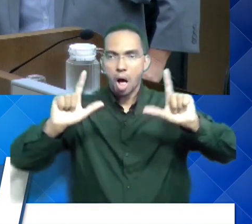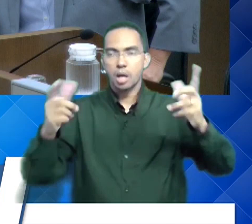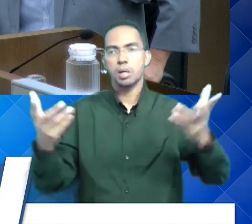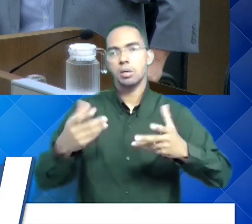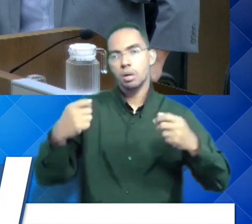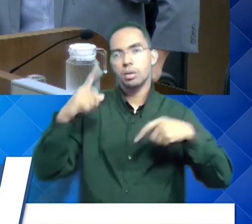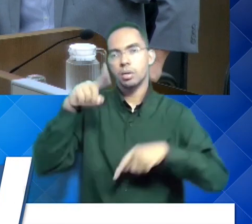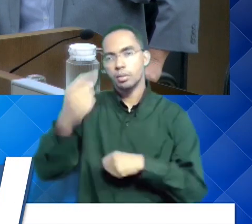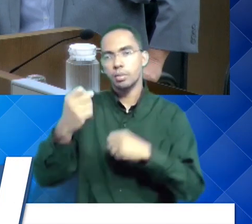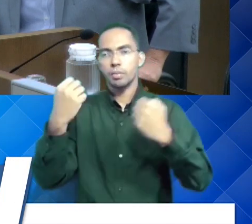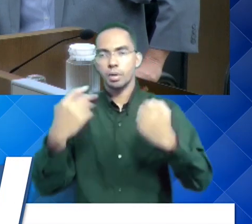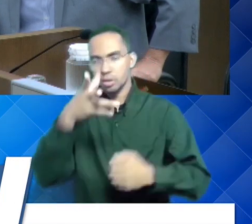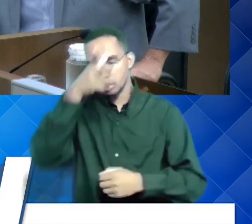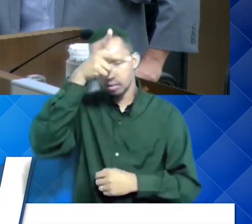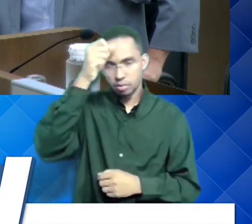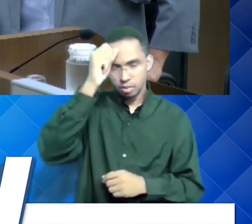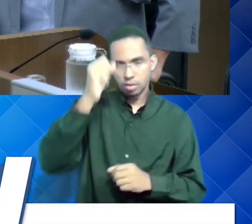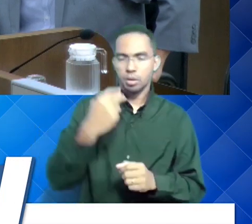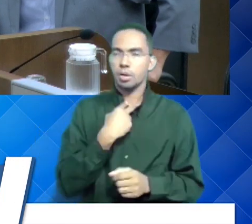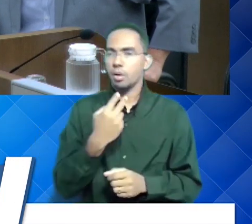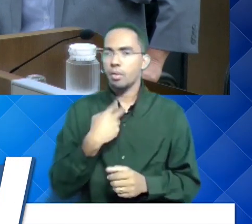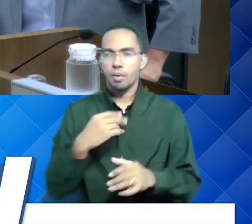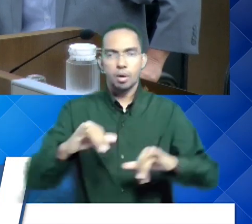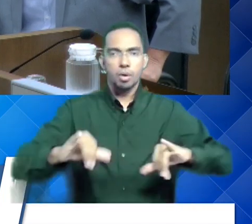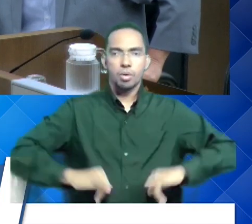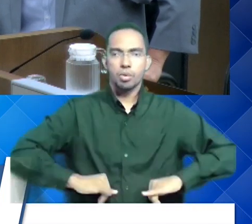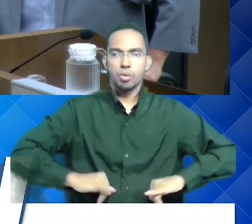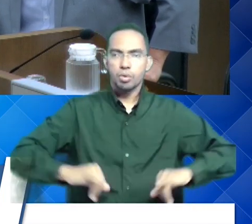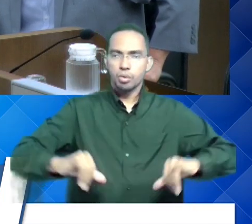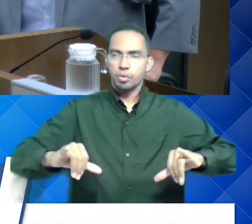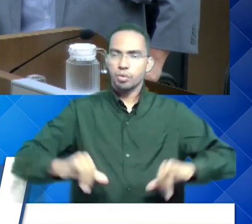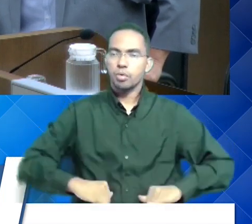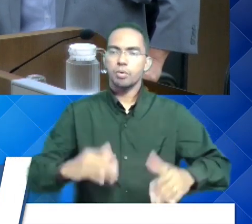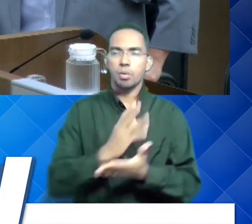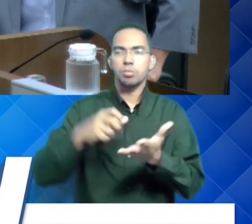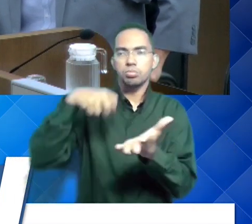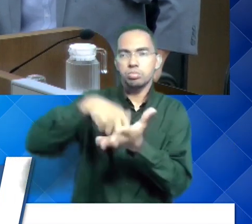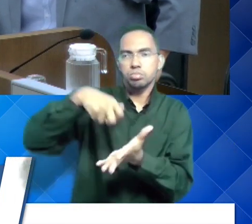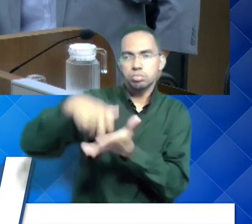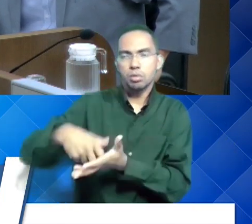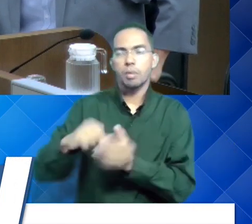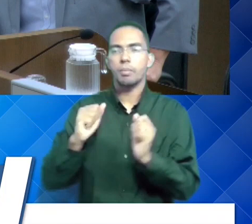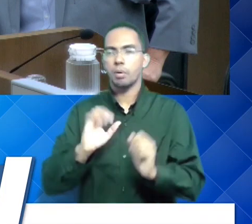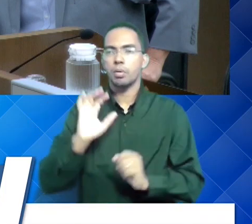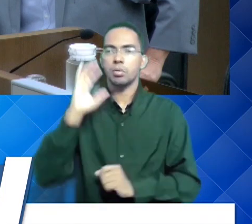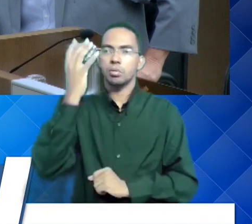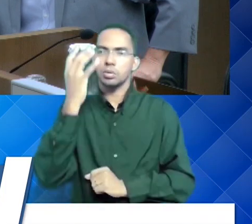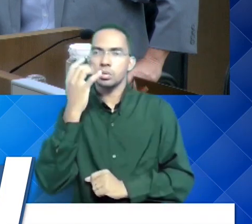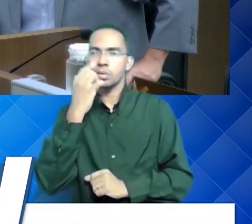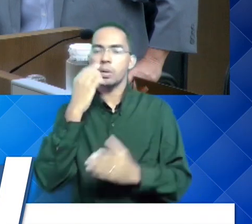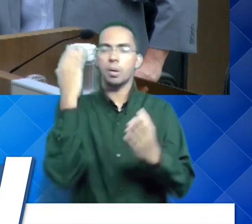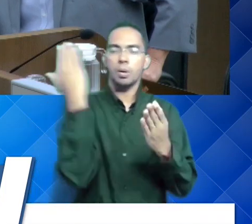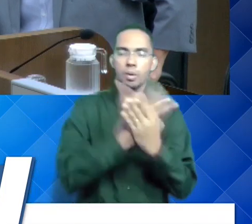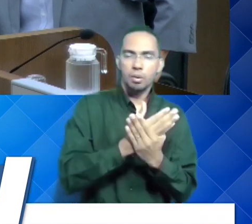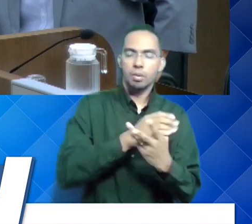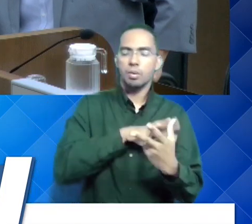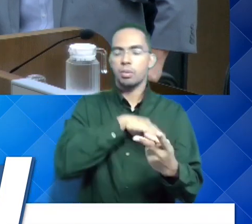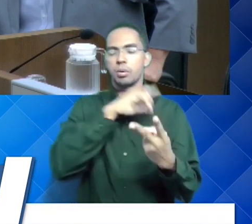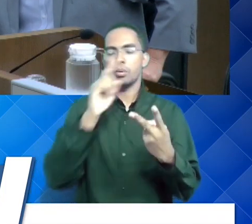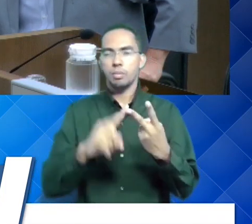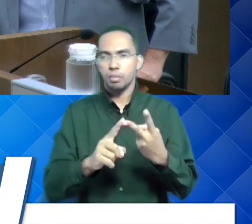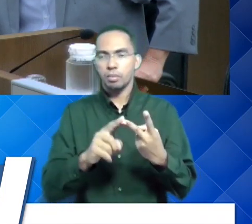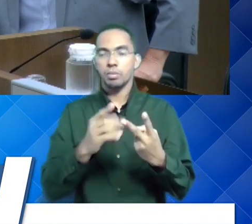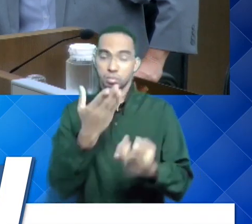depois a prefeitura não possa sofrer consequências sérias, porque isso aí pode dar processo. Uma parte, Vossa Excelência. Isso aí, pois